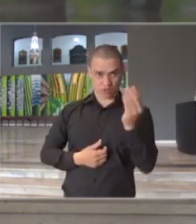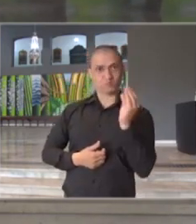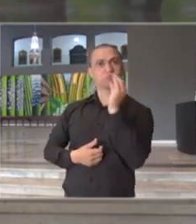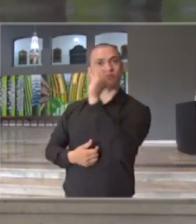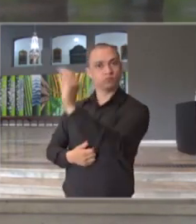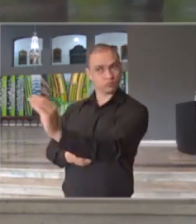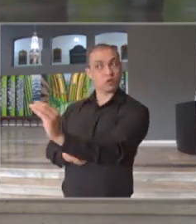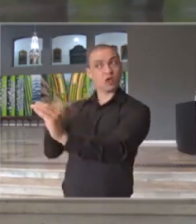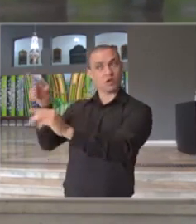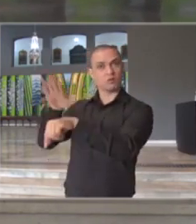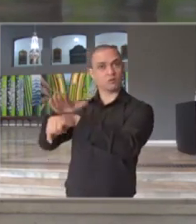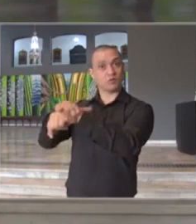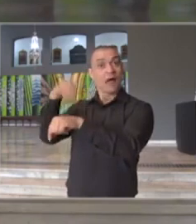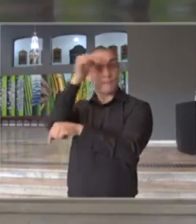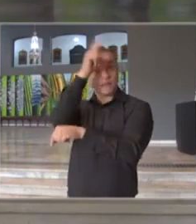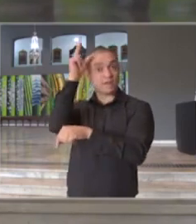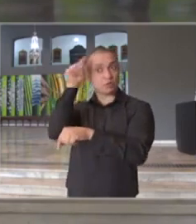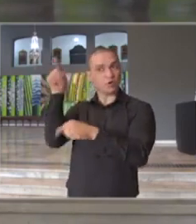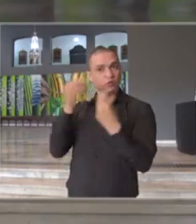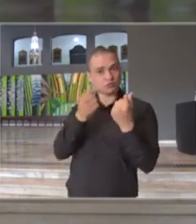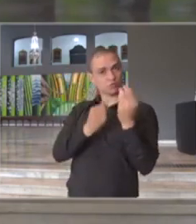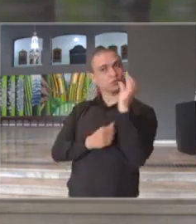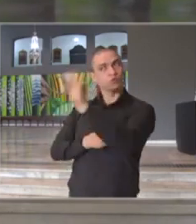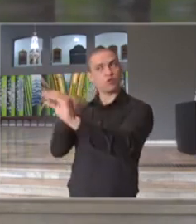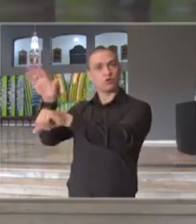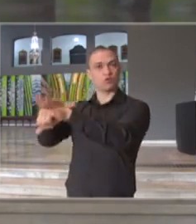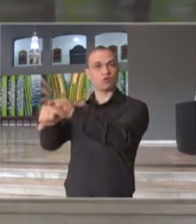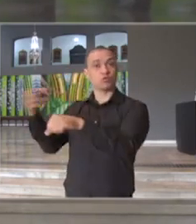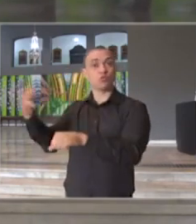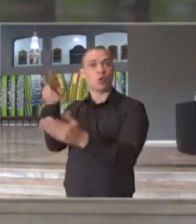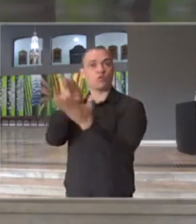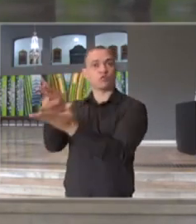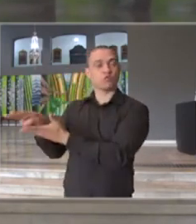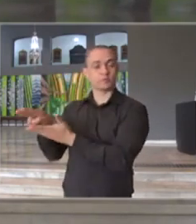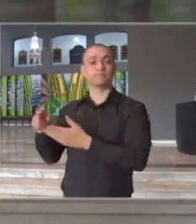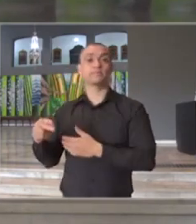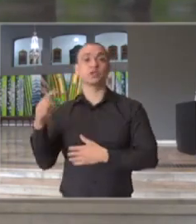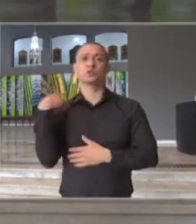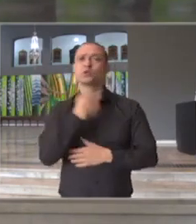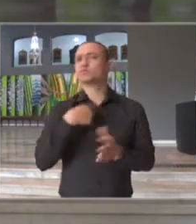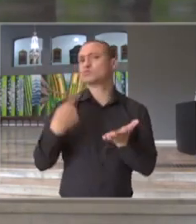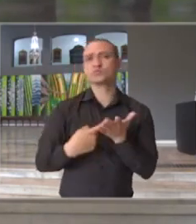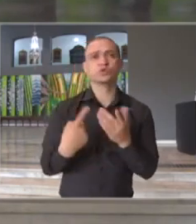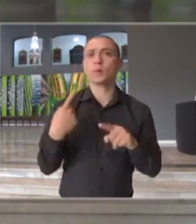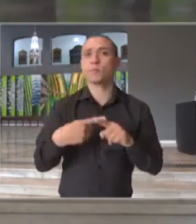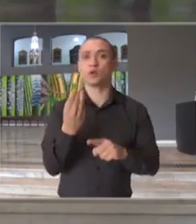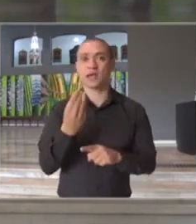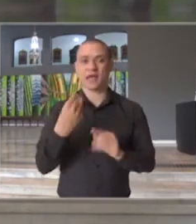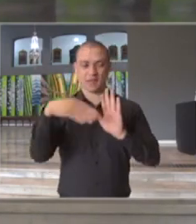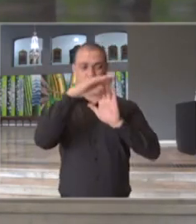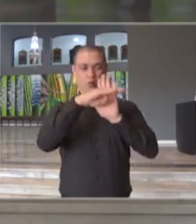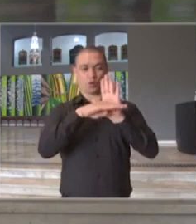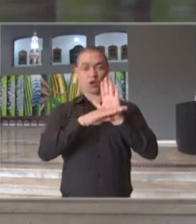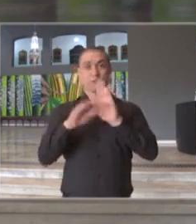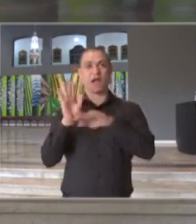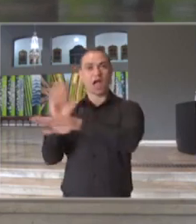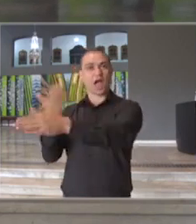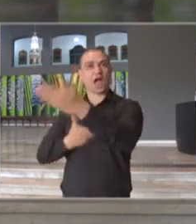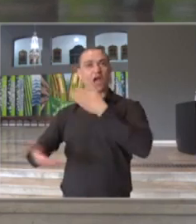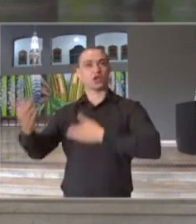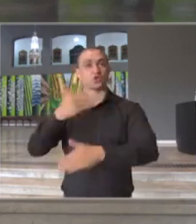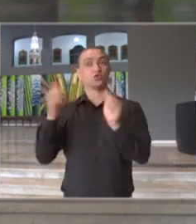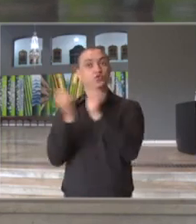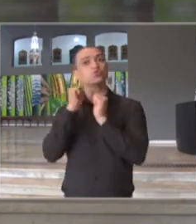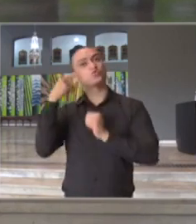para as prefeituras. Este entendimento faz parte, também, do programa de cooperação, junto com as